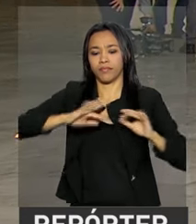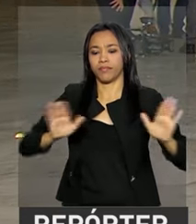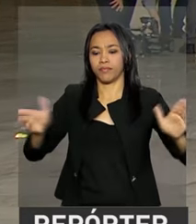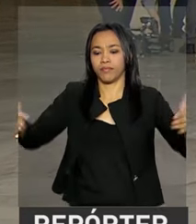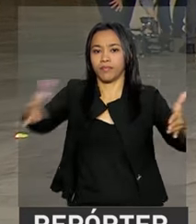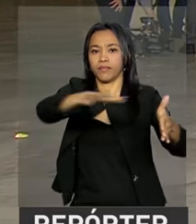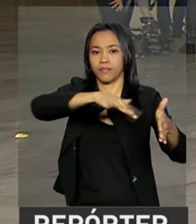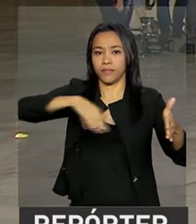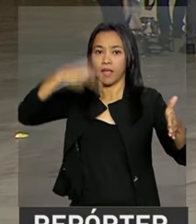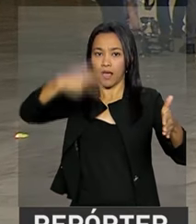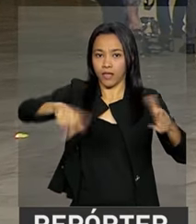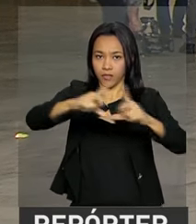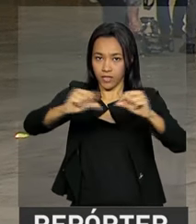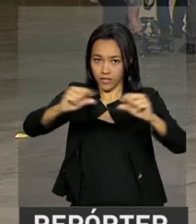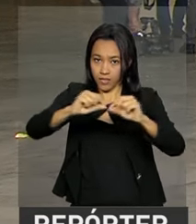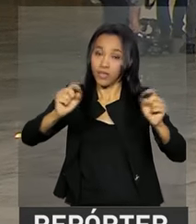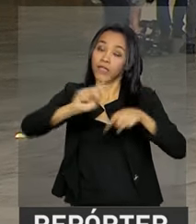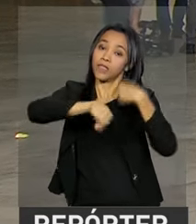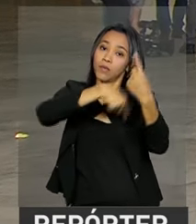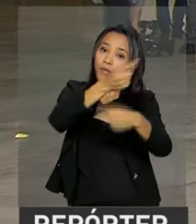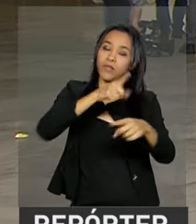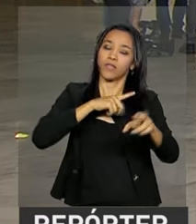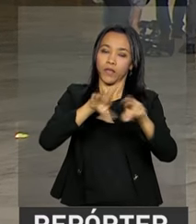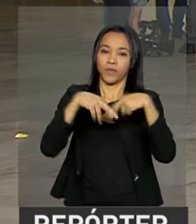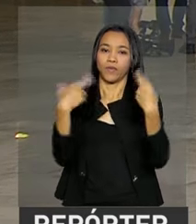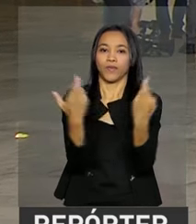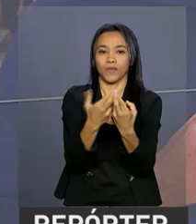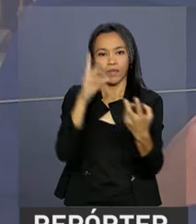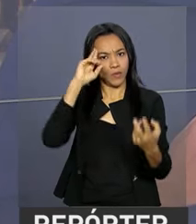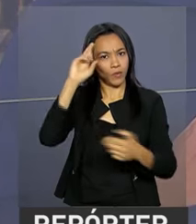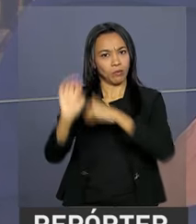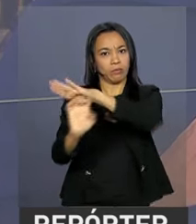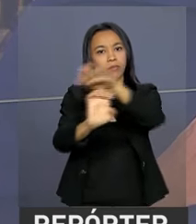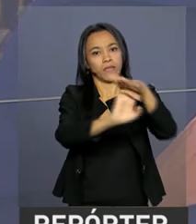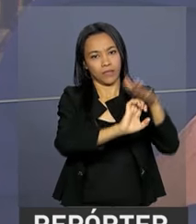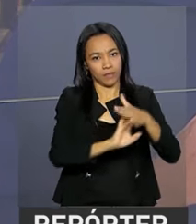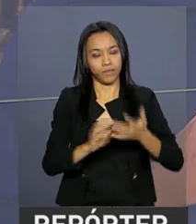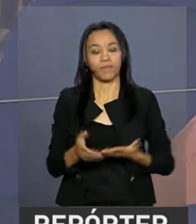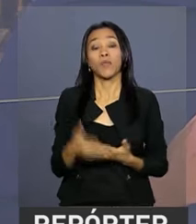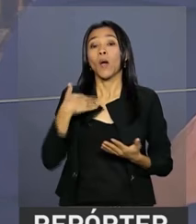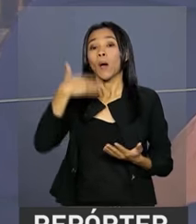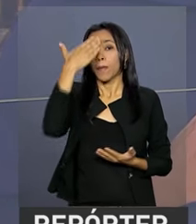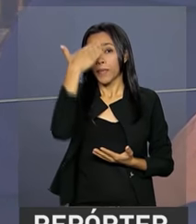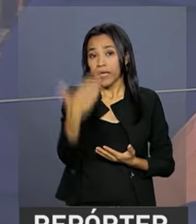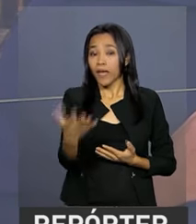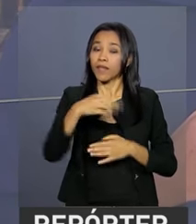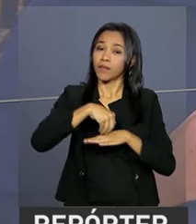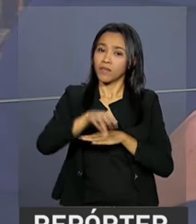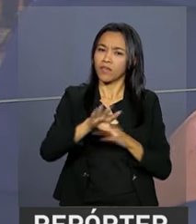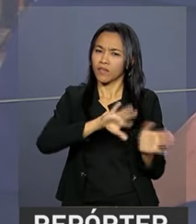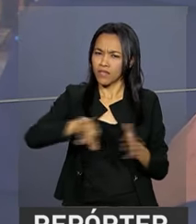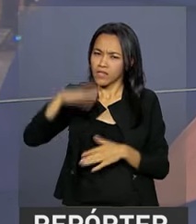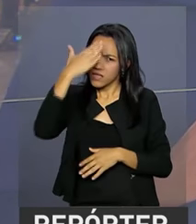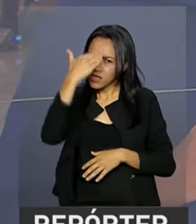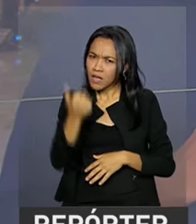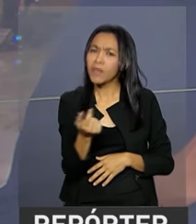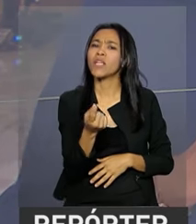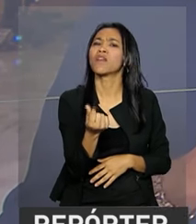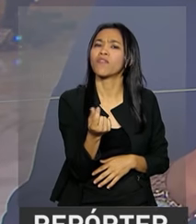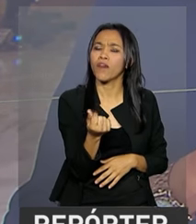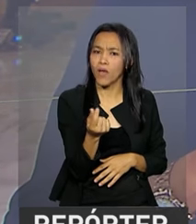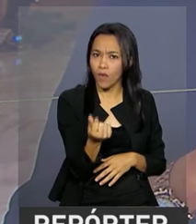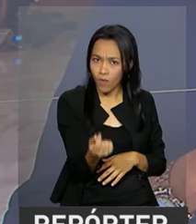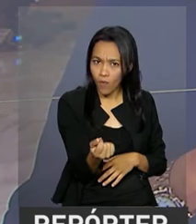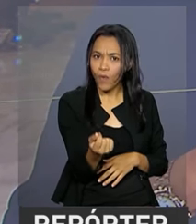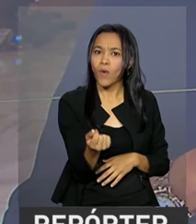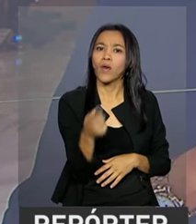ele também se reúne com empresários. Volto com você, Leandro. Tá ok, Mara. Obrigado pelas suas informações. E Mara, sabe aquele valor que a gente, opcional,